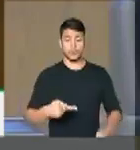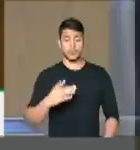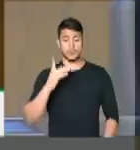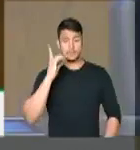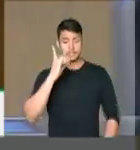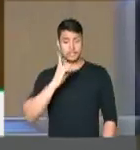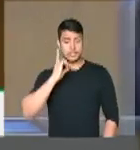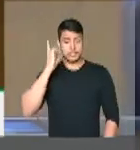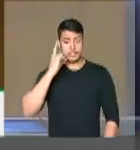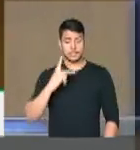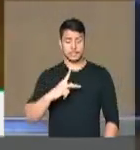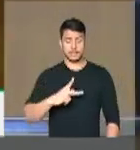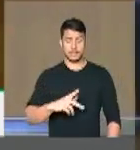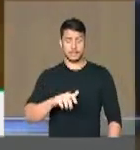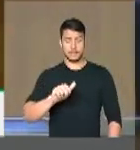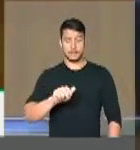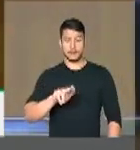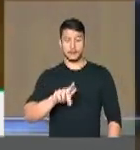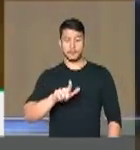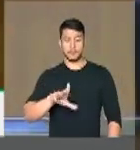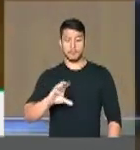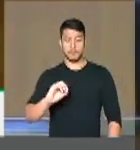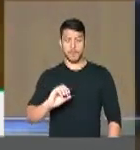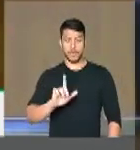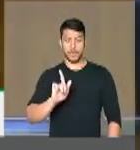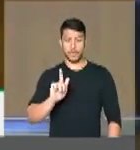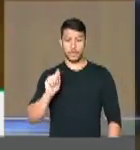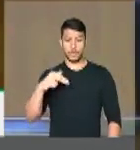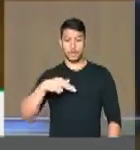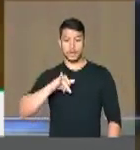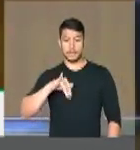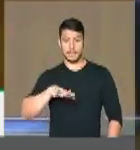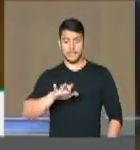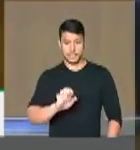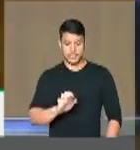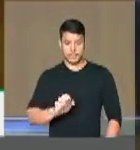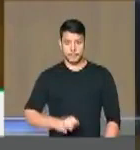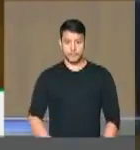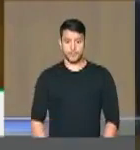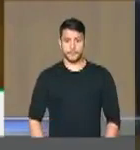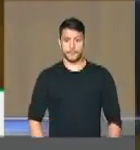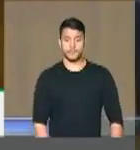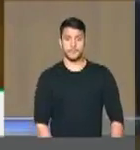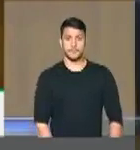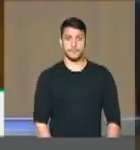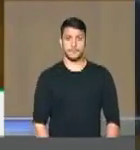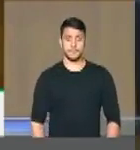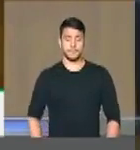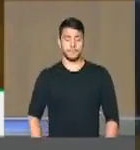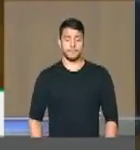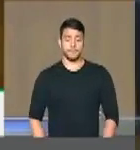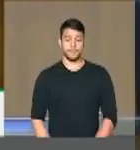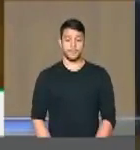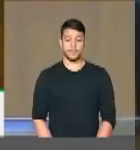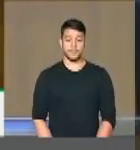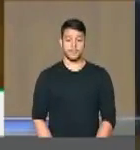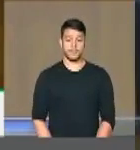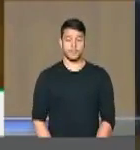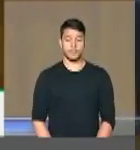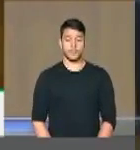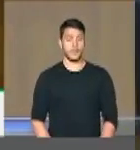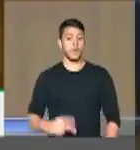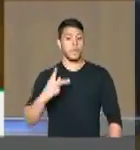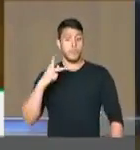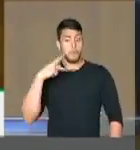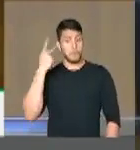O deputado federal Paulo Gustavo Ganimi Alves Teixeira, mais conhecido como Paulo Ganimi. Paulo é um